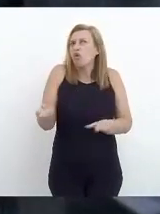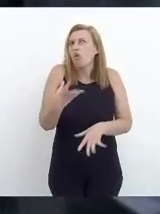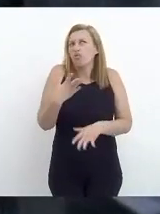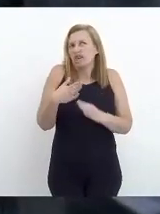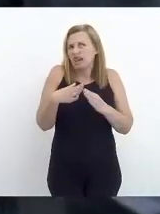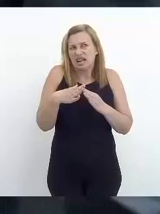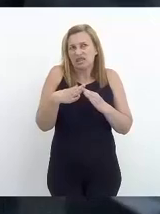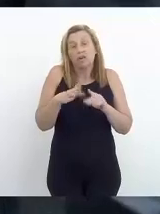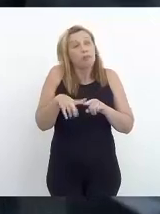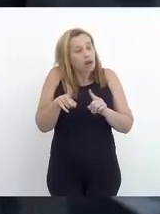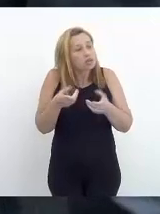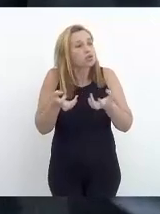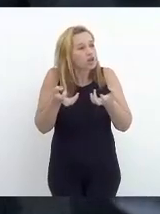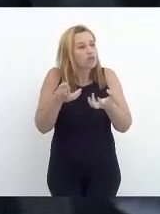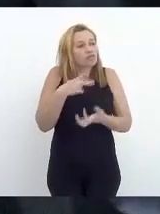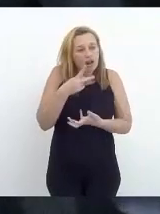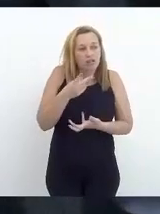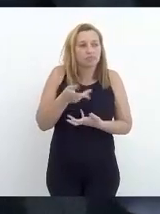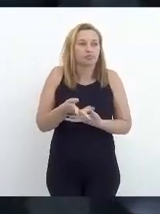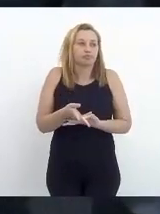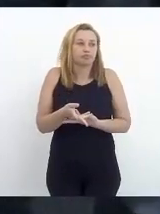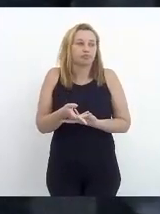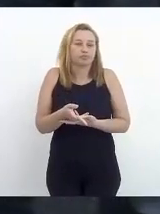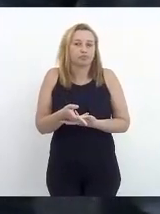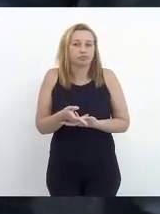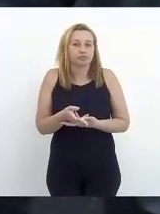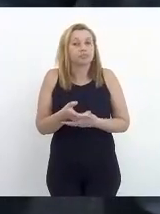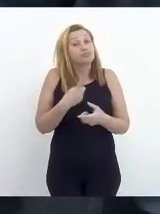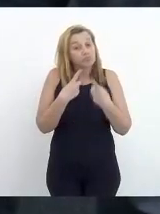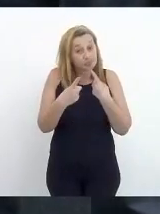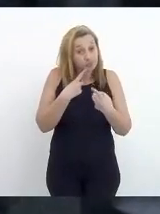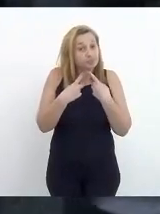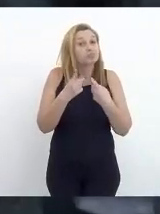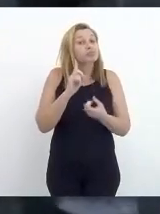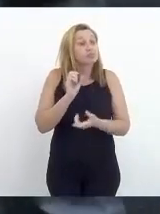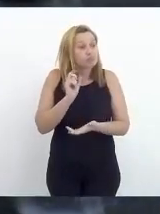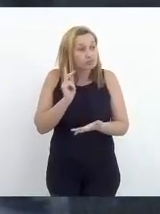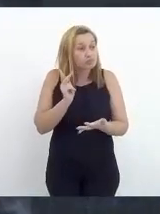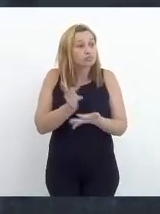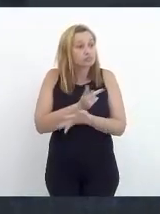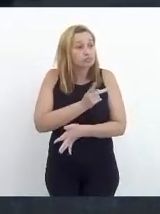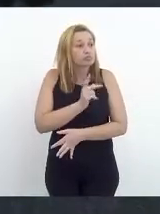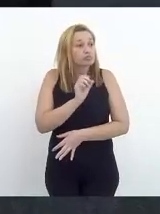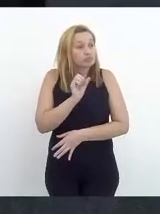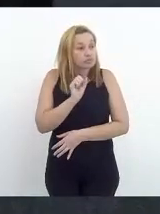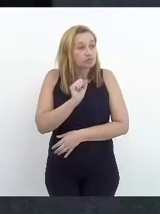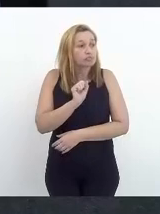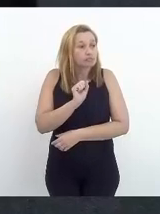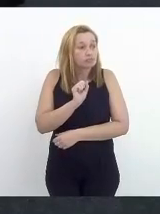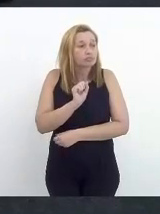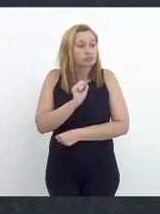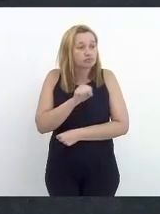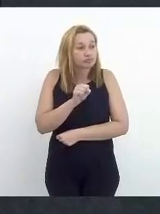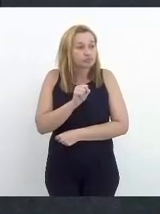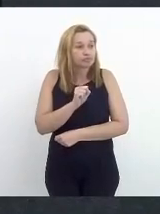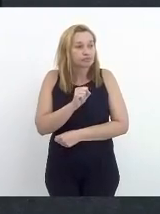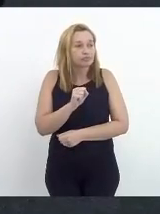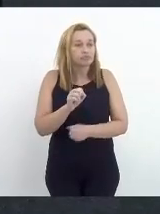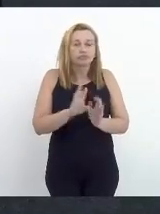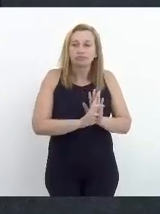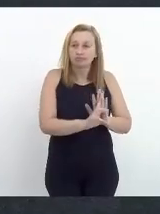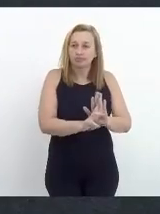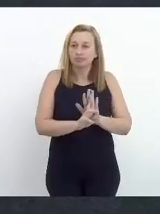casa. Mas eu quero reiterar que o debate tem havido, né? Que, inclusive, com a participação de